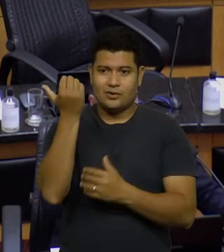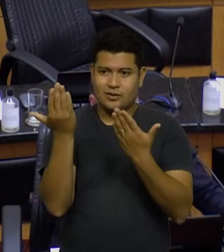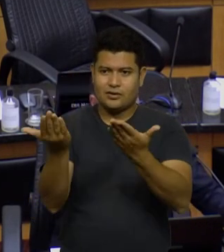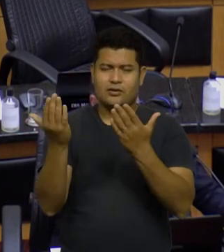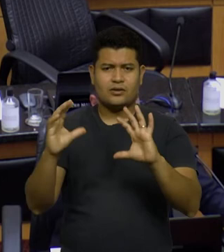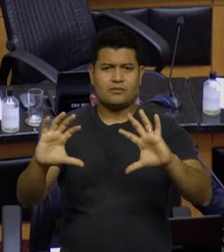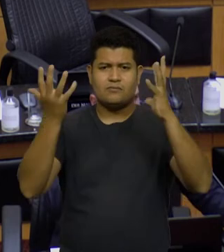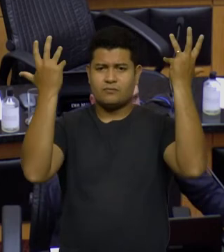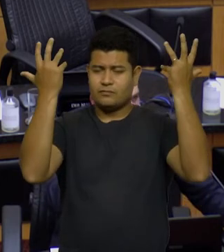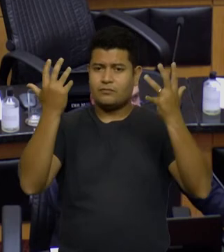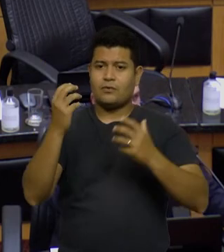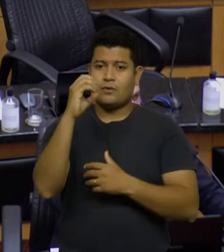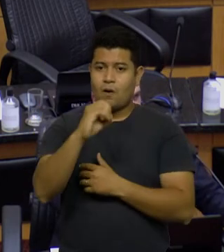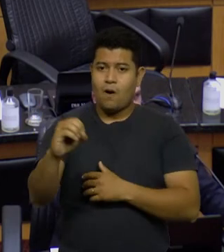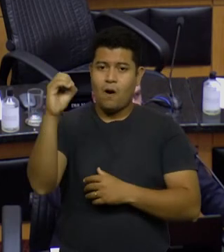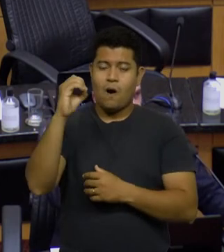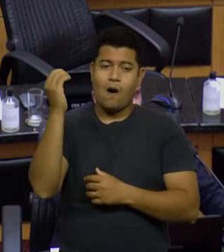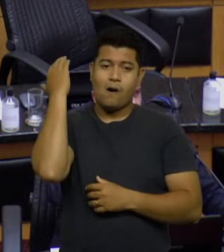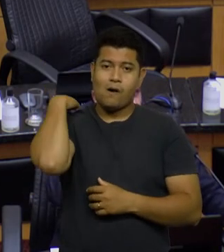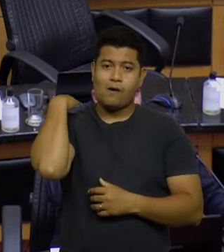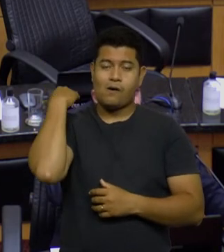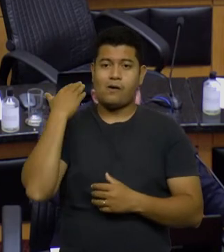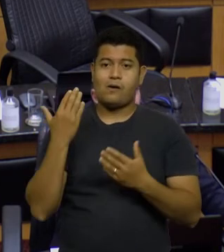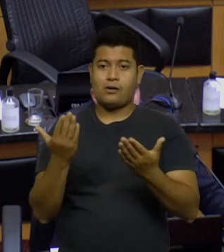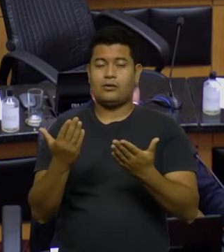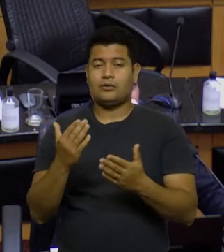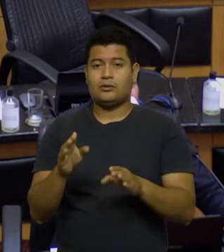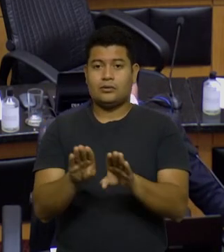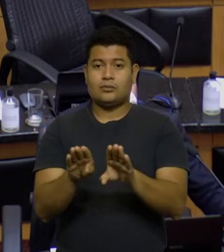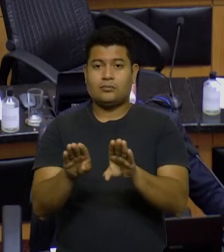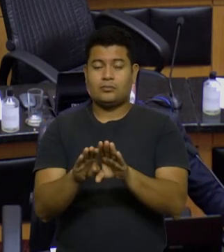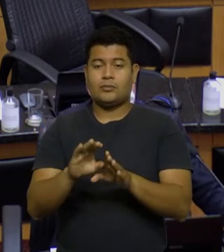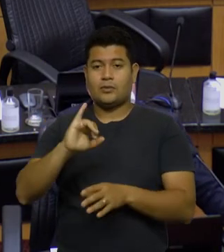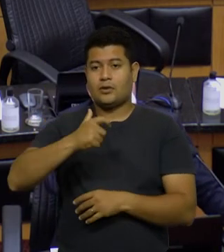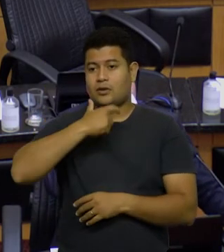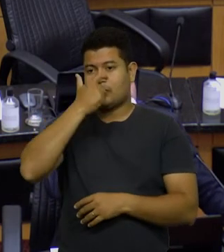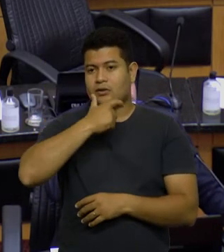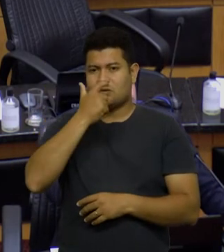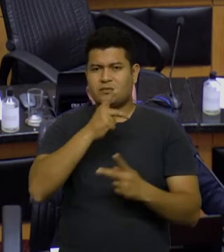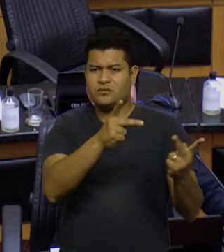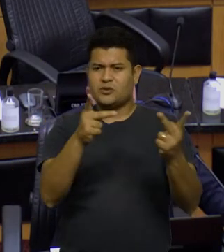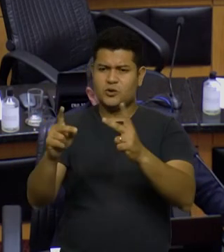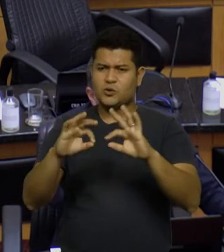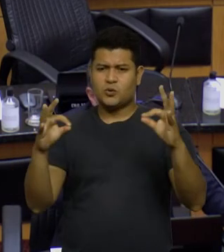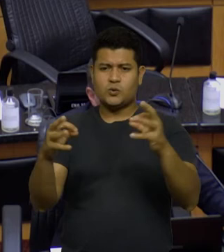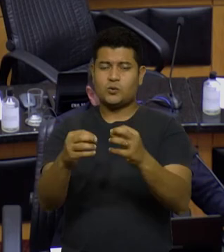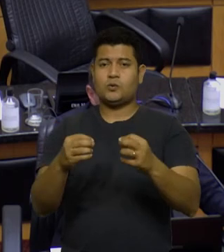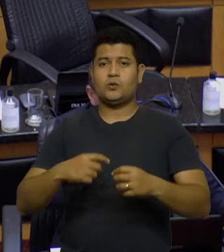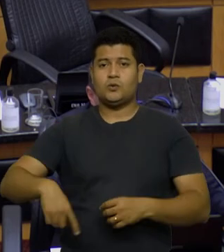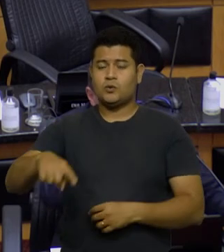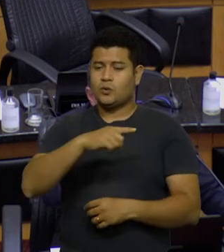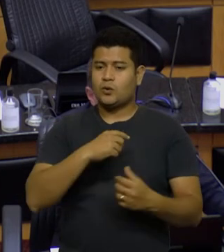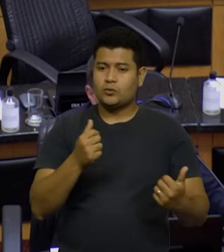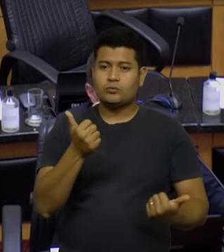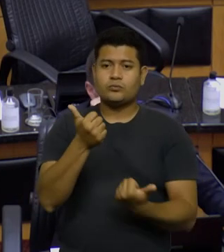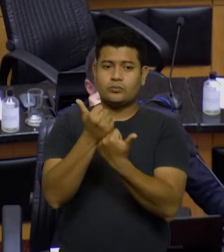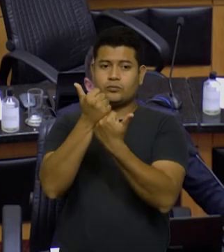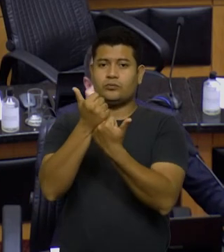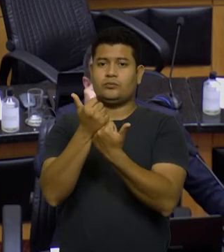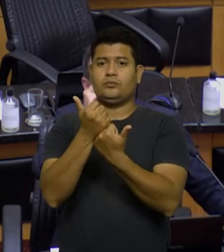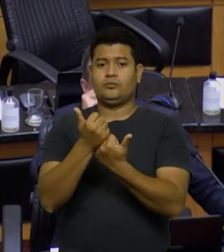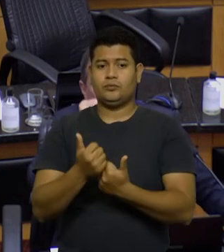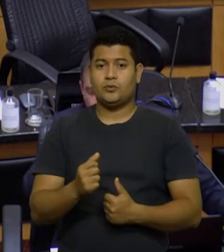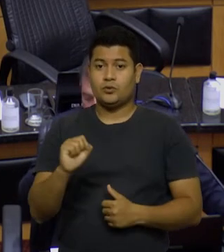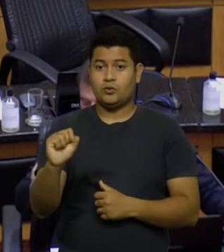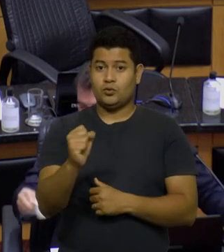Márcio Machado, pisador de Geada Fria, e o Jerry, que está por toda Santa Catarina, nós também queremos apoiar e desejar